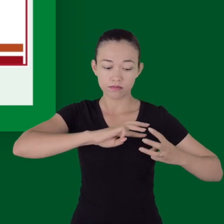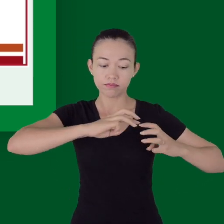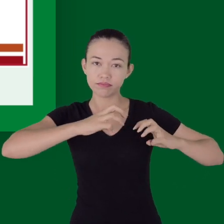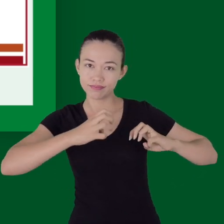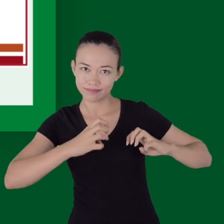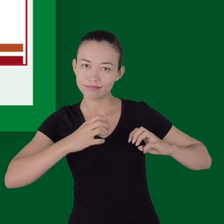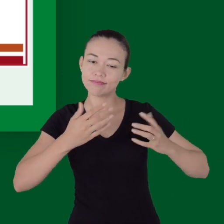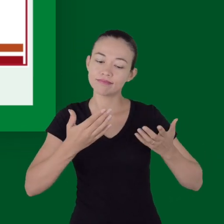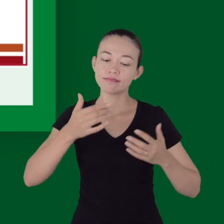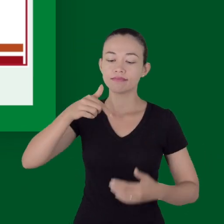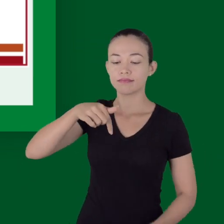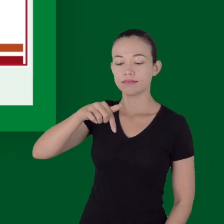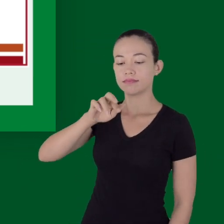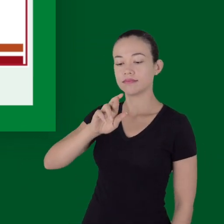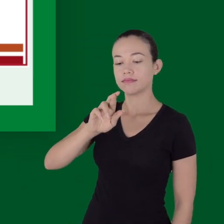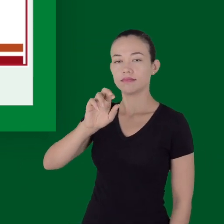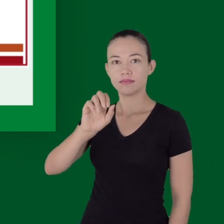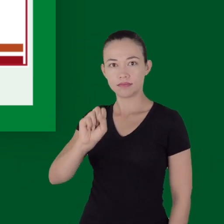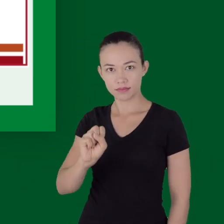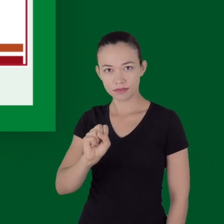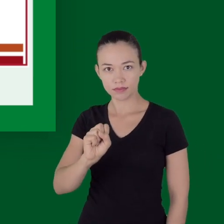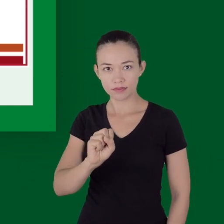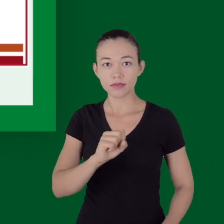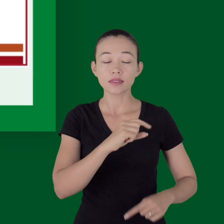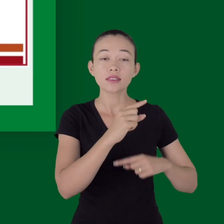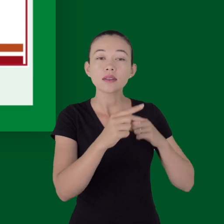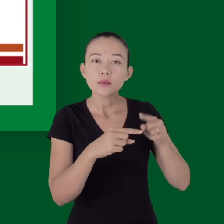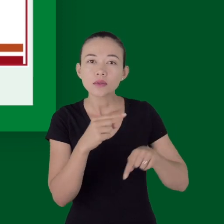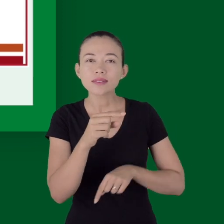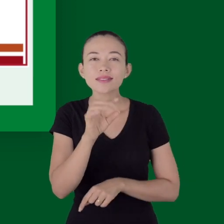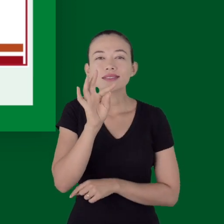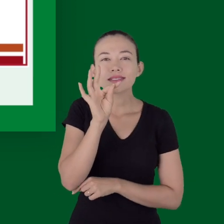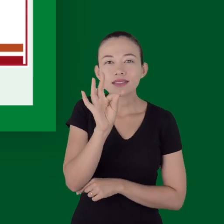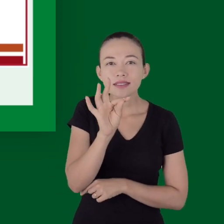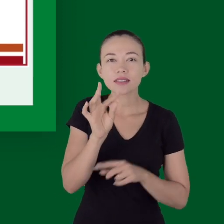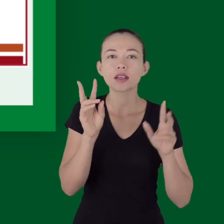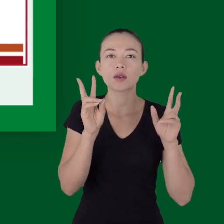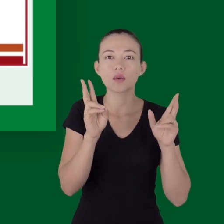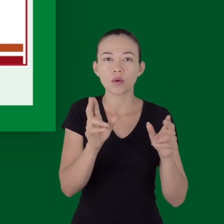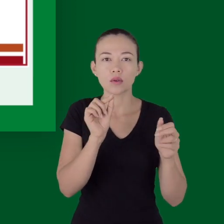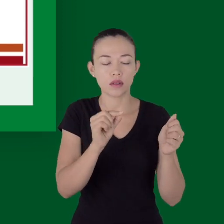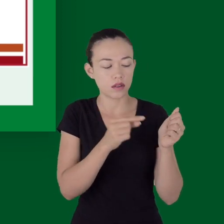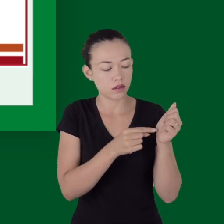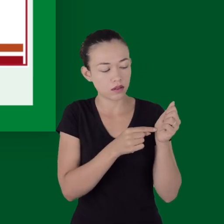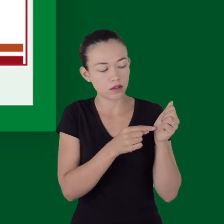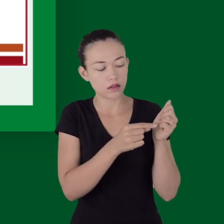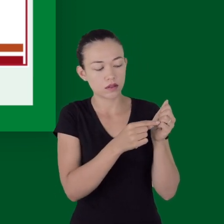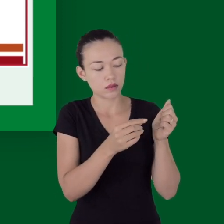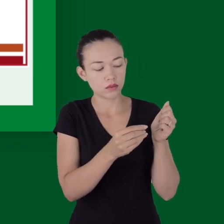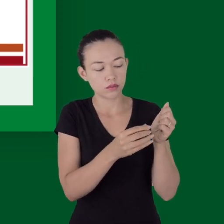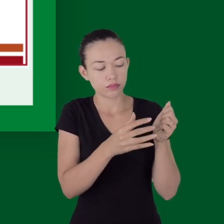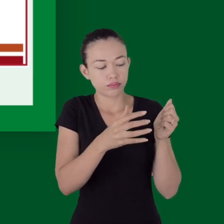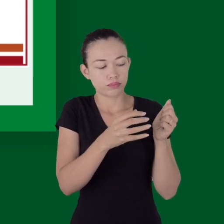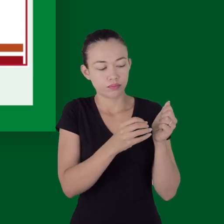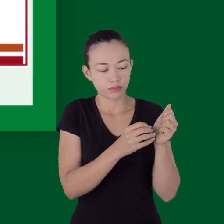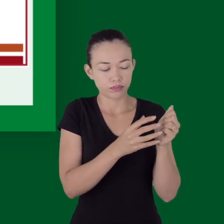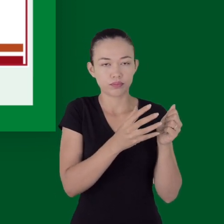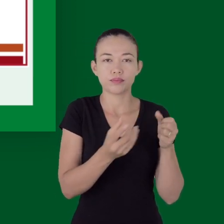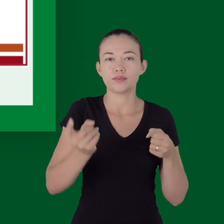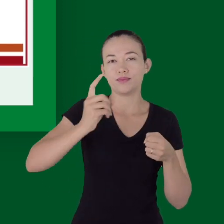do QRS. E depois, na onda T, com a repolarização ventricular. A intenção do curso não é para falar